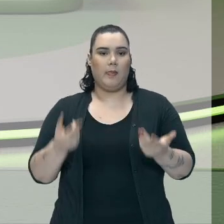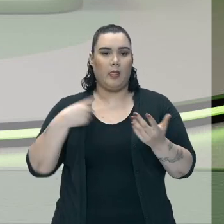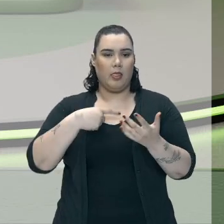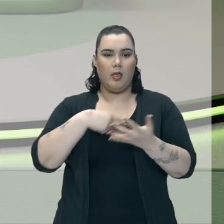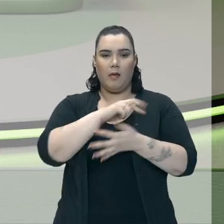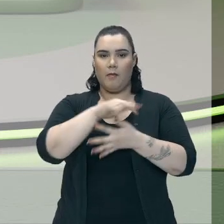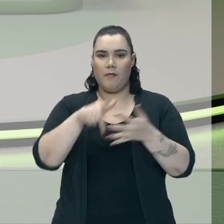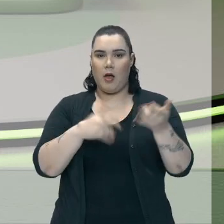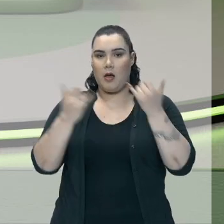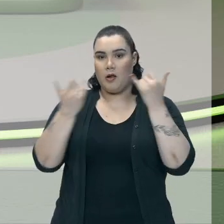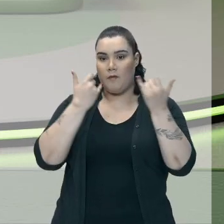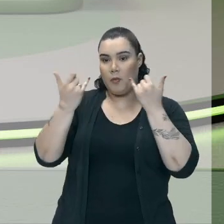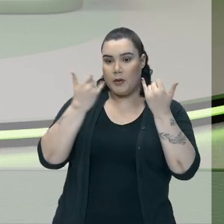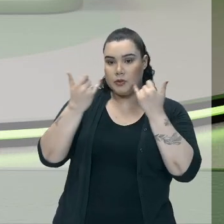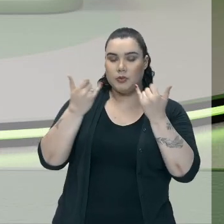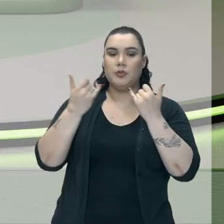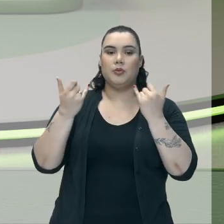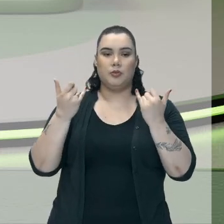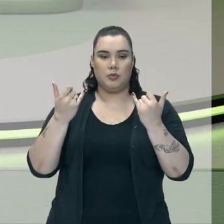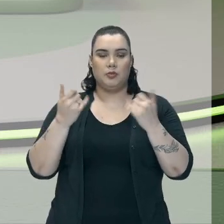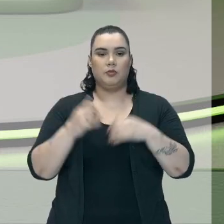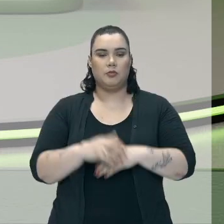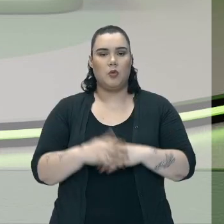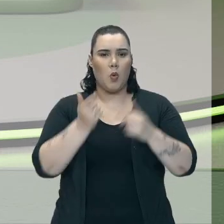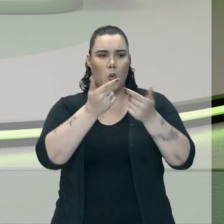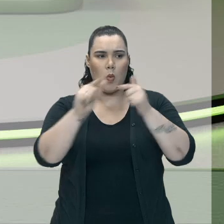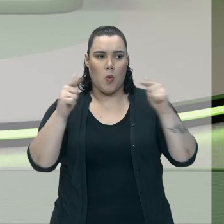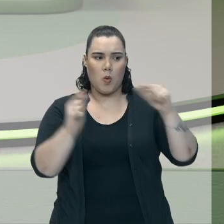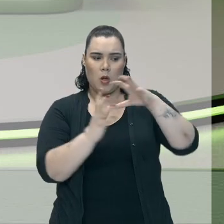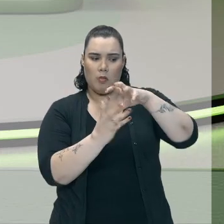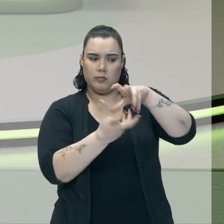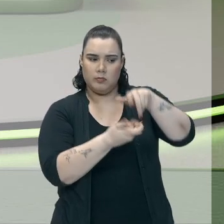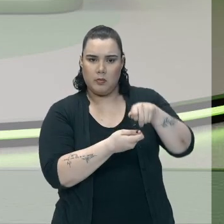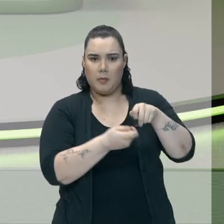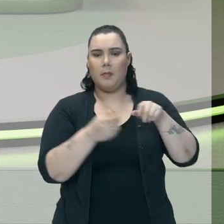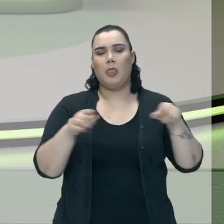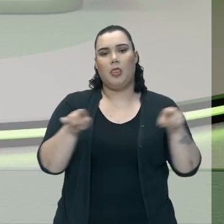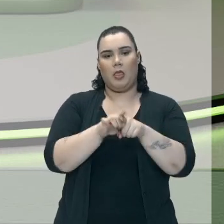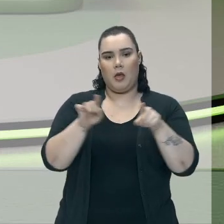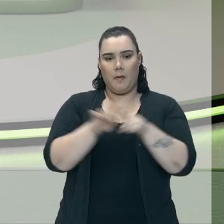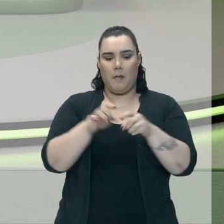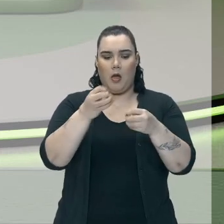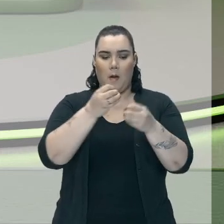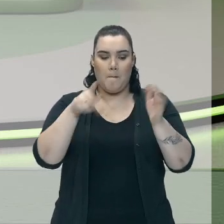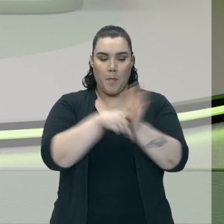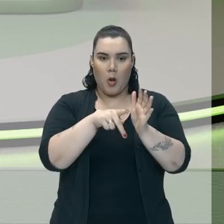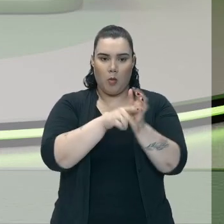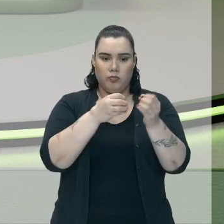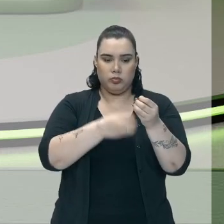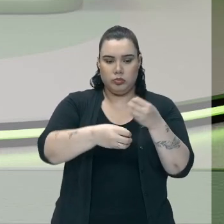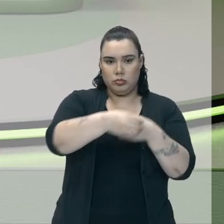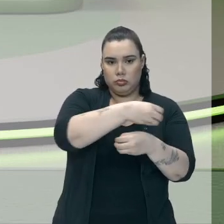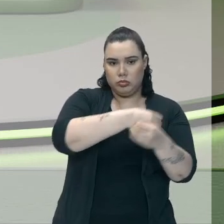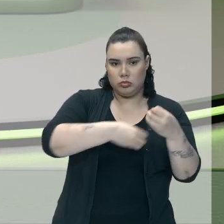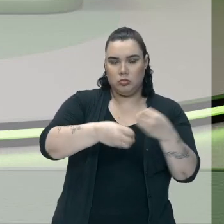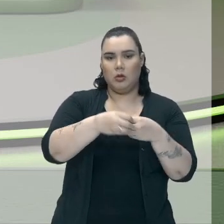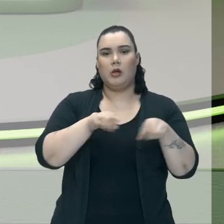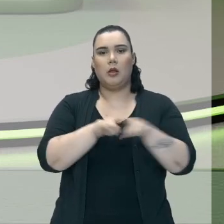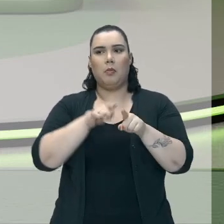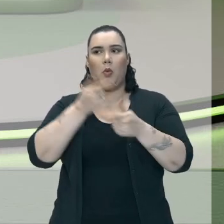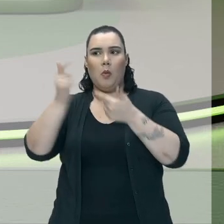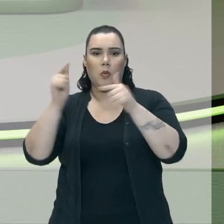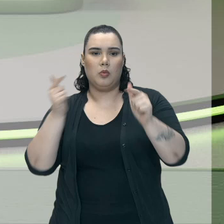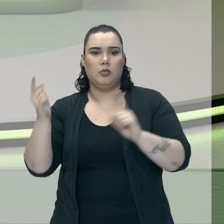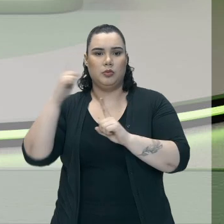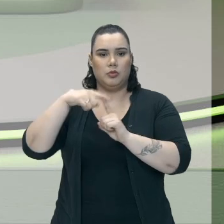gira sobre o seu próprio eixo, tá, pessoal? Os outros planetas do nosso sistema solar também fazem isso. E dos outros sistemas solares